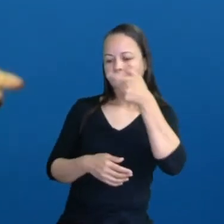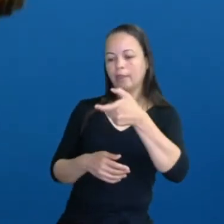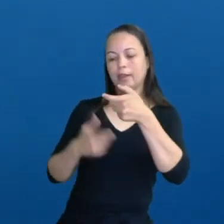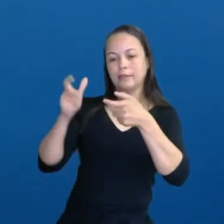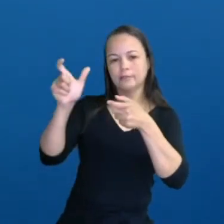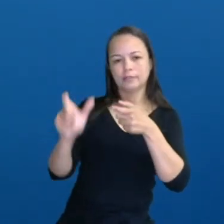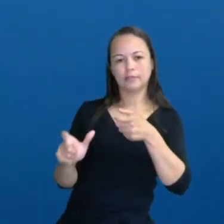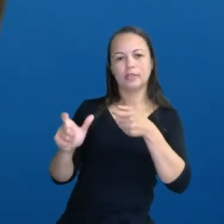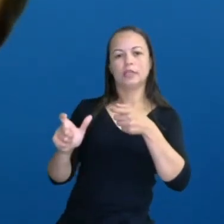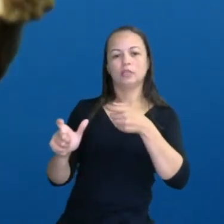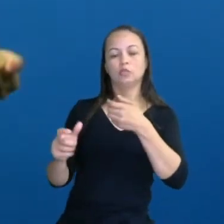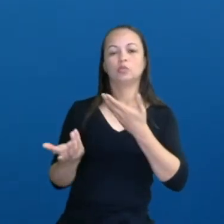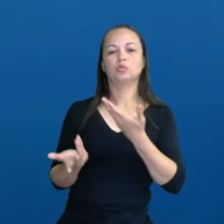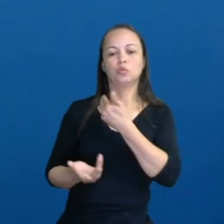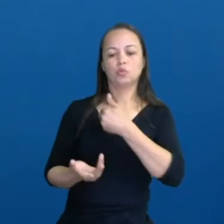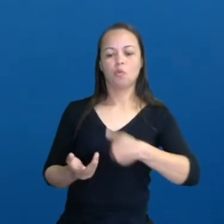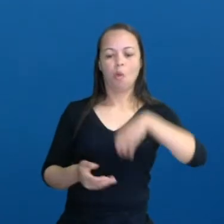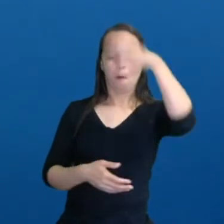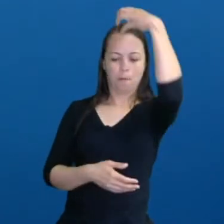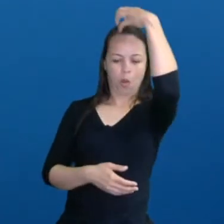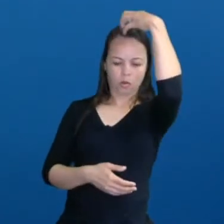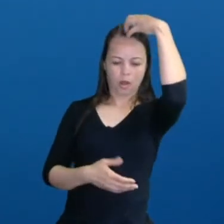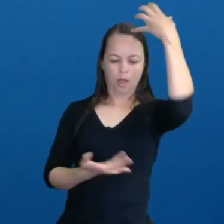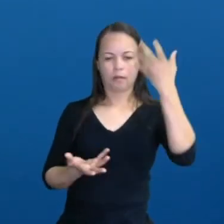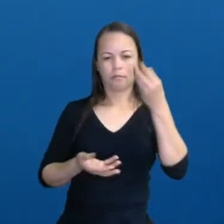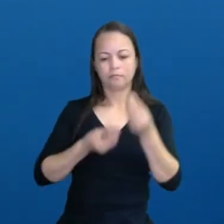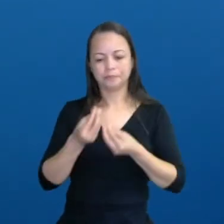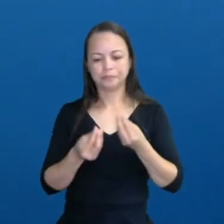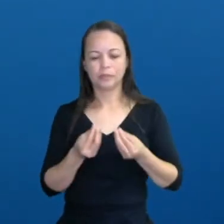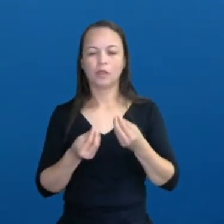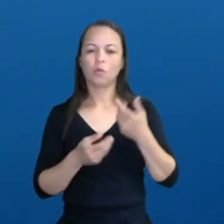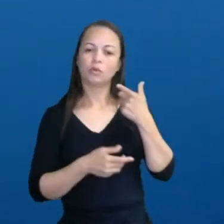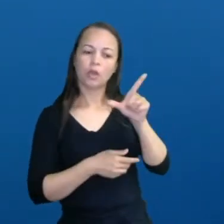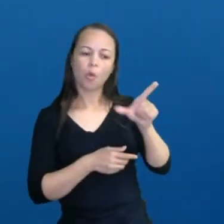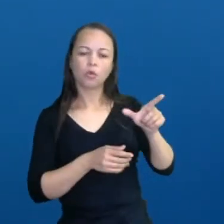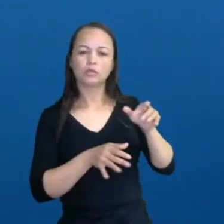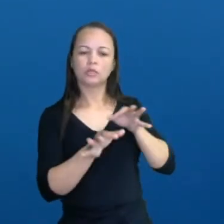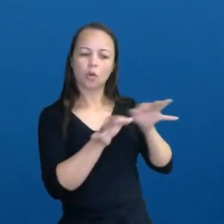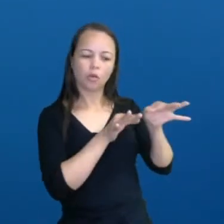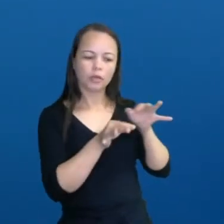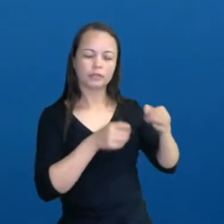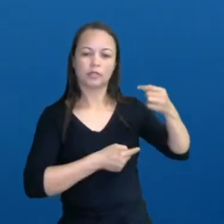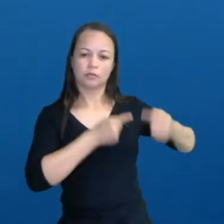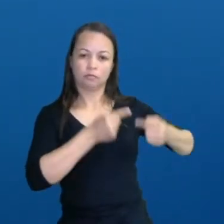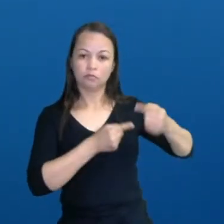monarca, enquanto que no parlamentarismo e em outras formas de organização política,